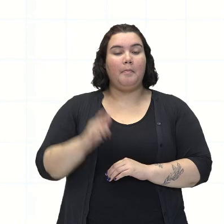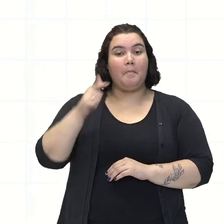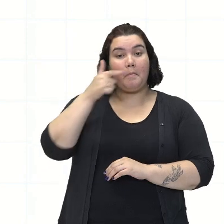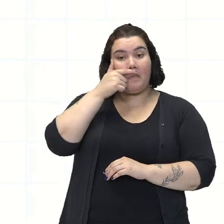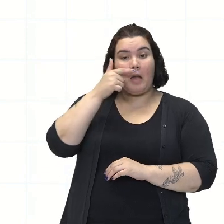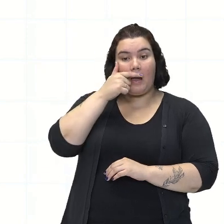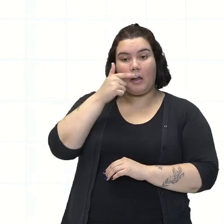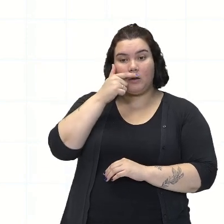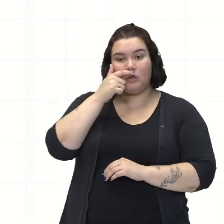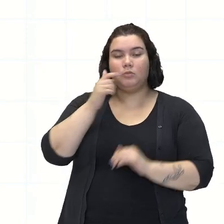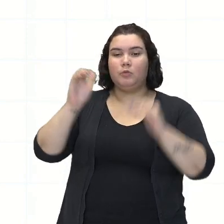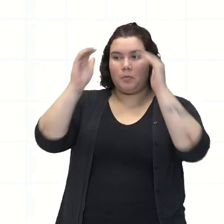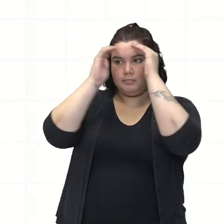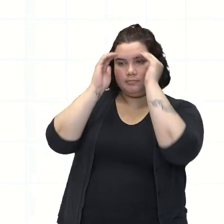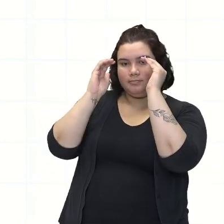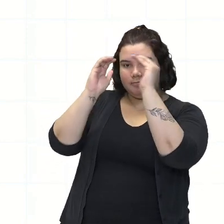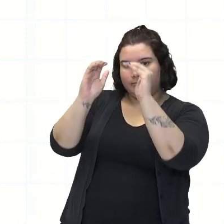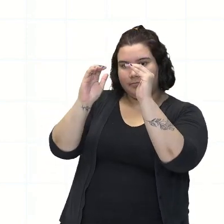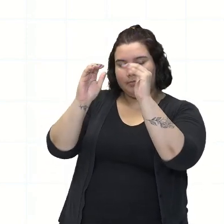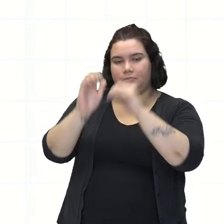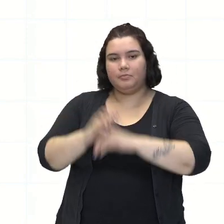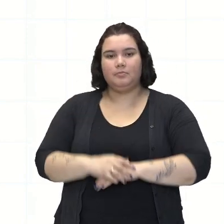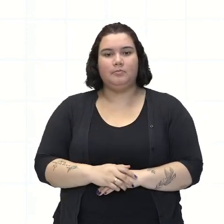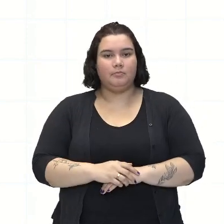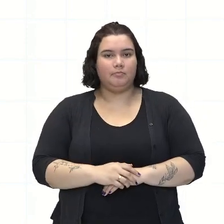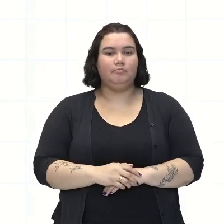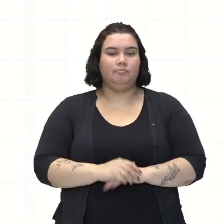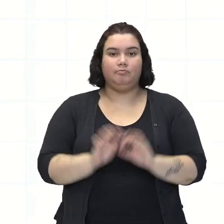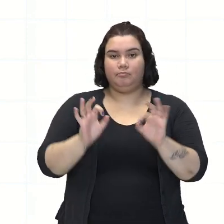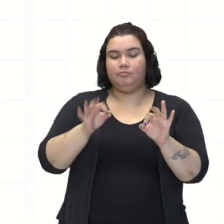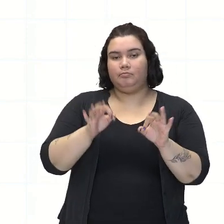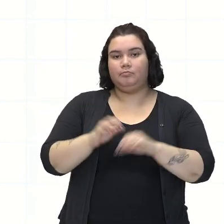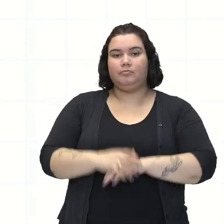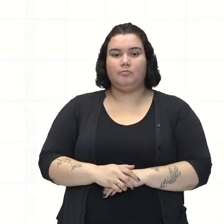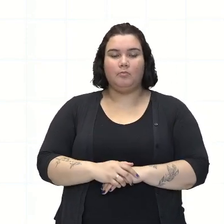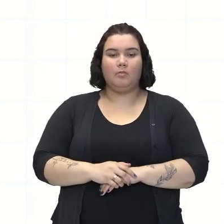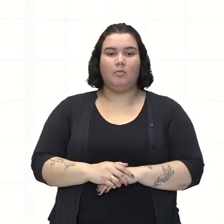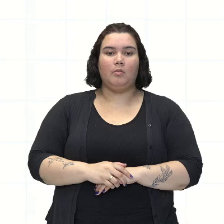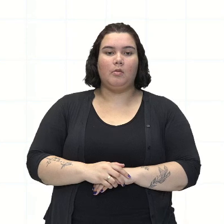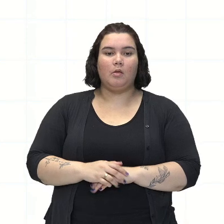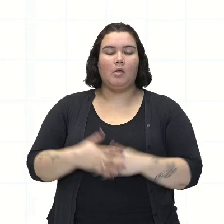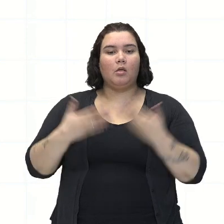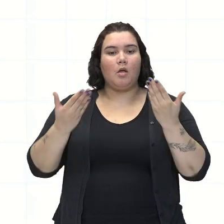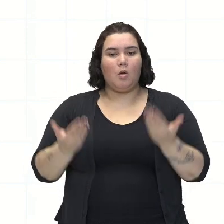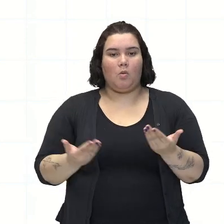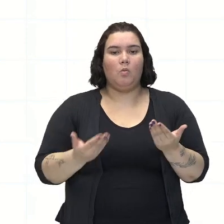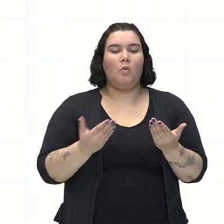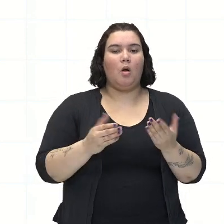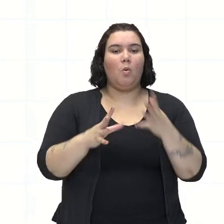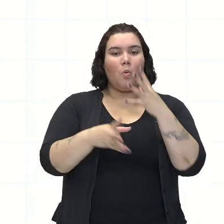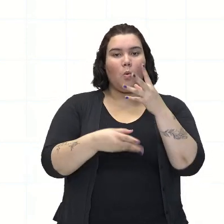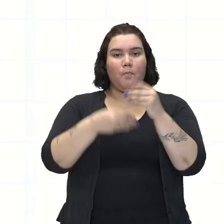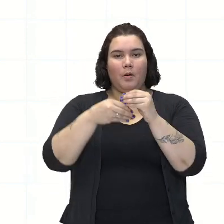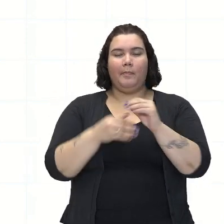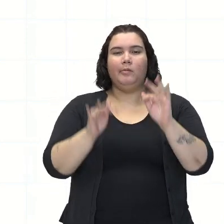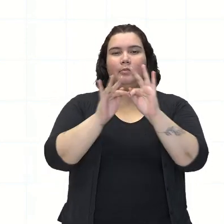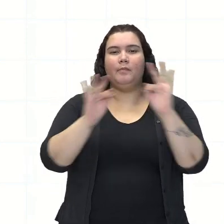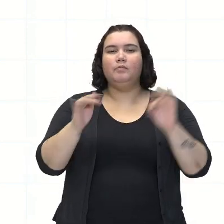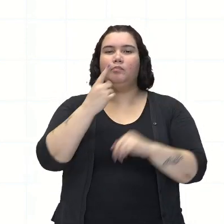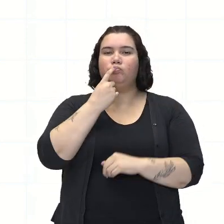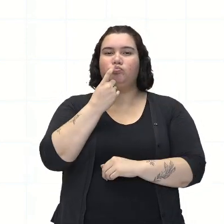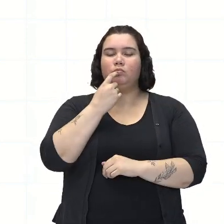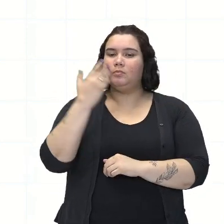nossos pais. Quem obedece, obedece a alguém. Então, aos nossos pais é justamente o complemento do verbo